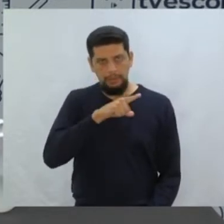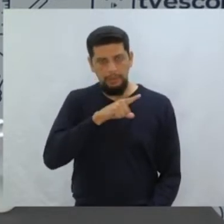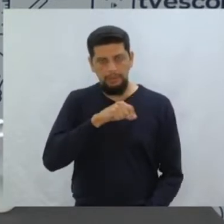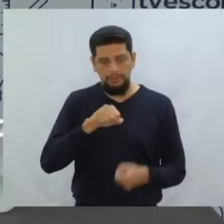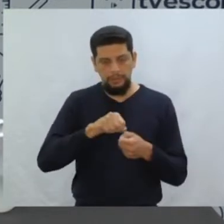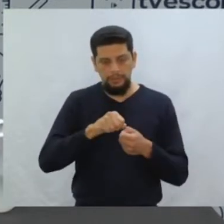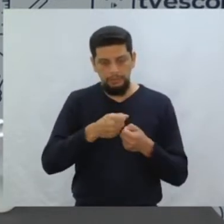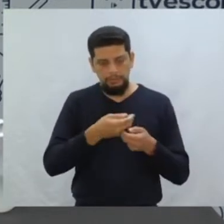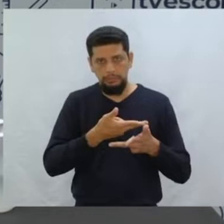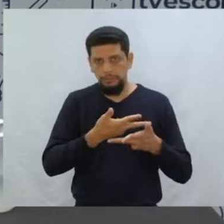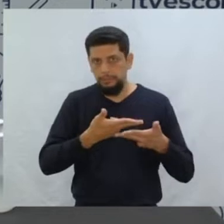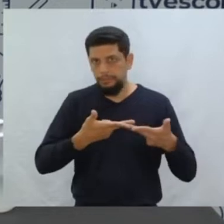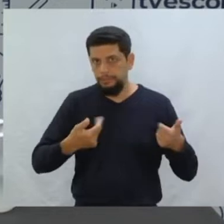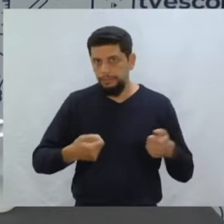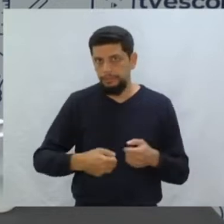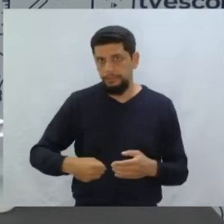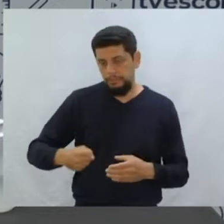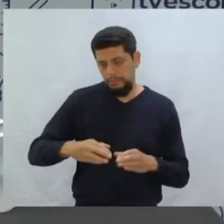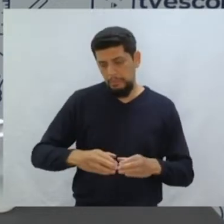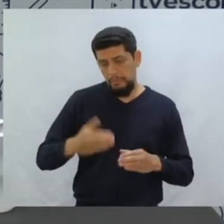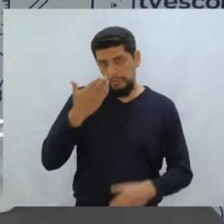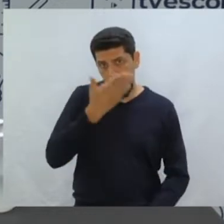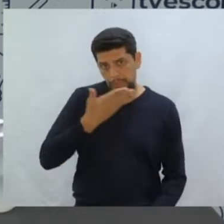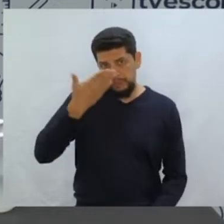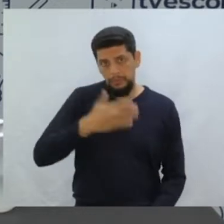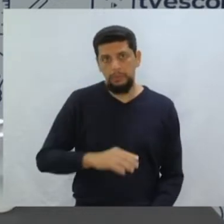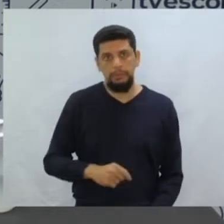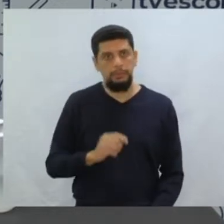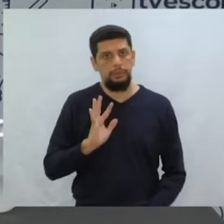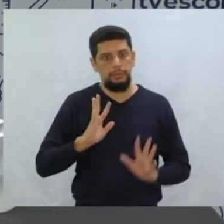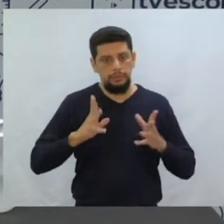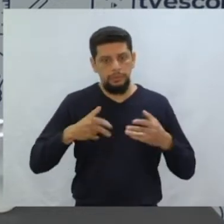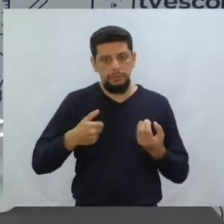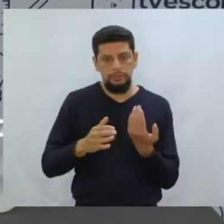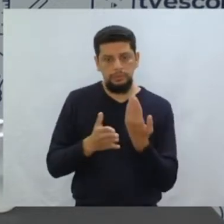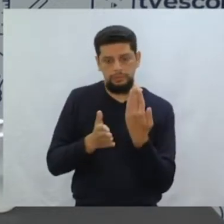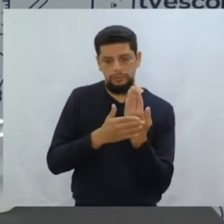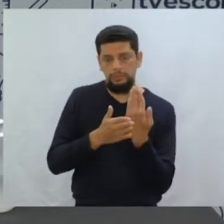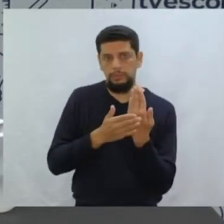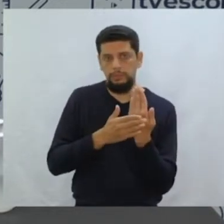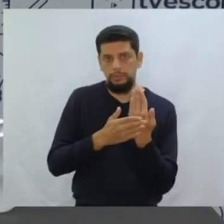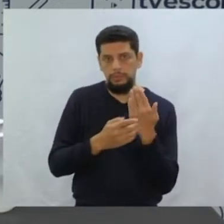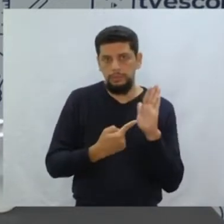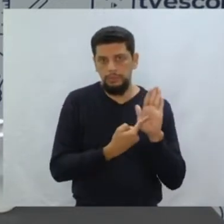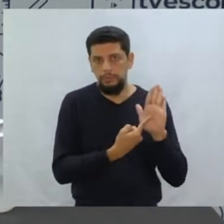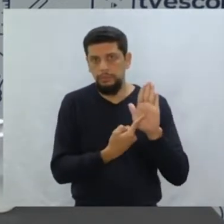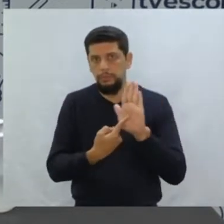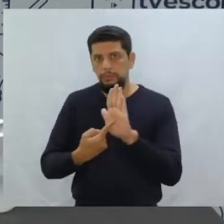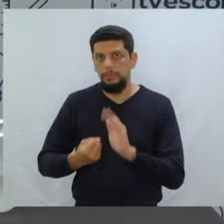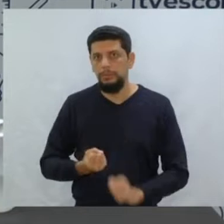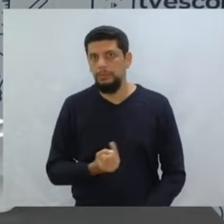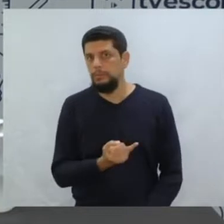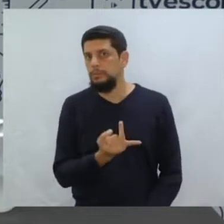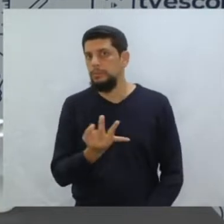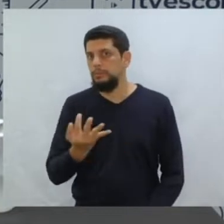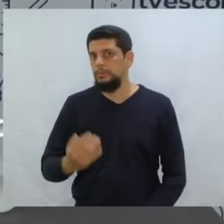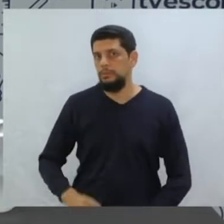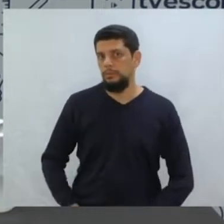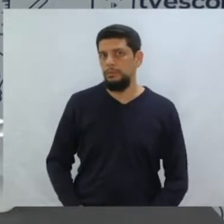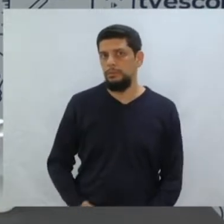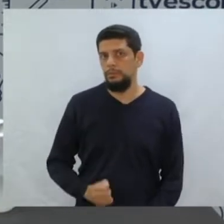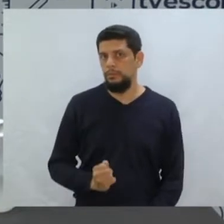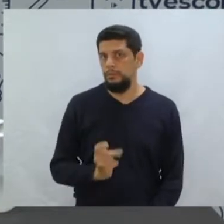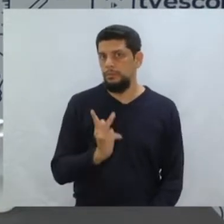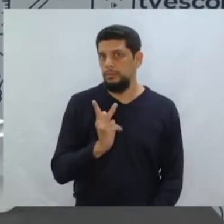né? Para fazer alguma receita. E o que que acontece? Em todas as embalagens, ela mostra a quantidade, ela